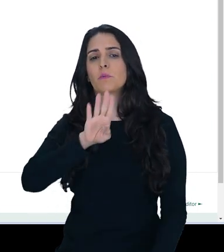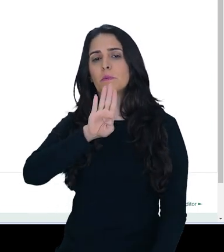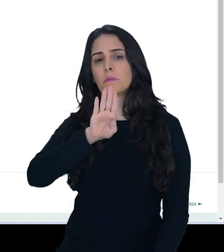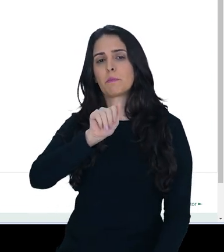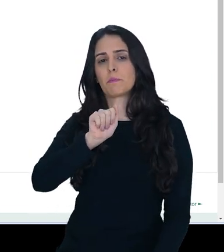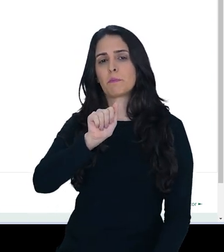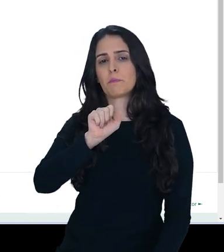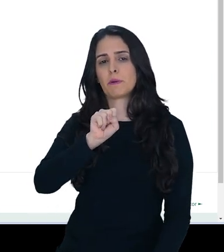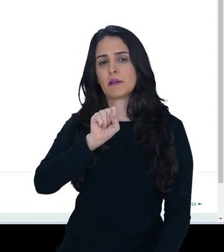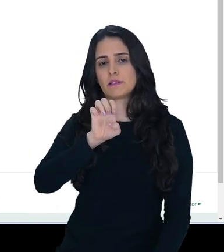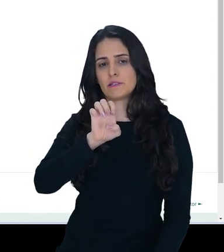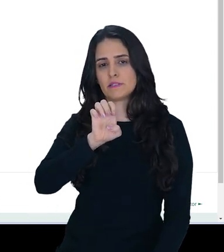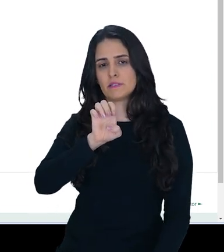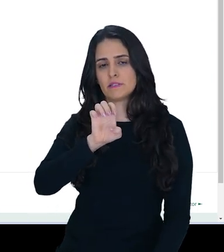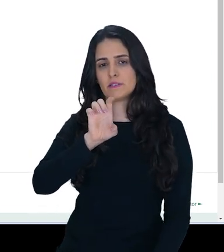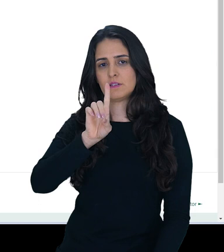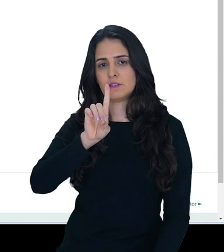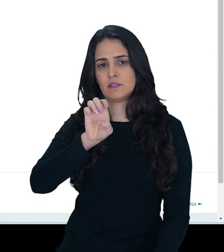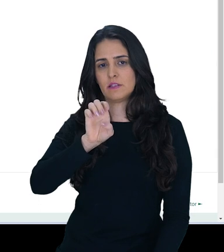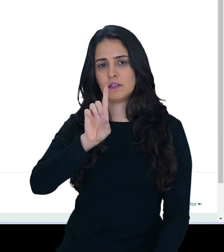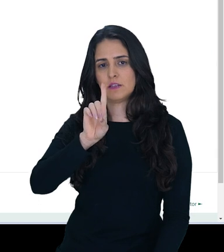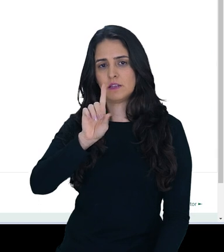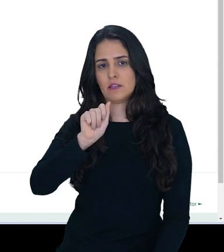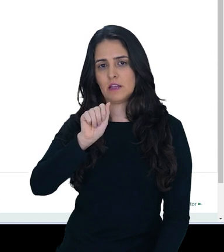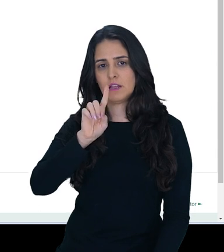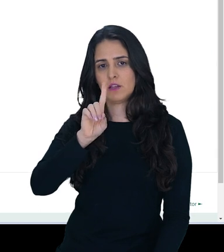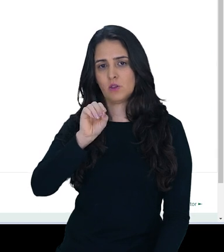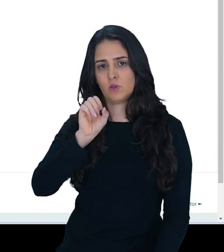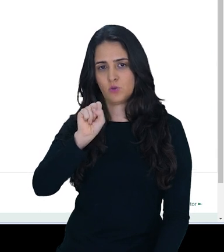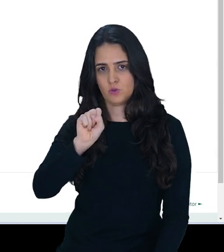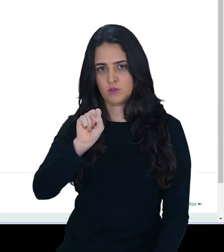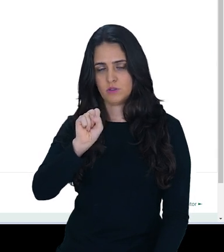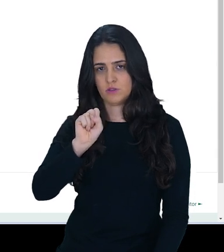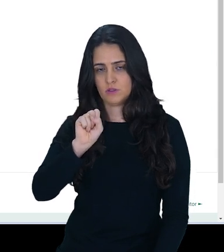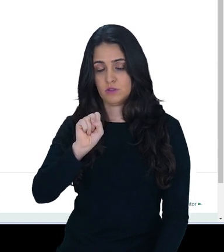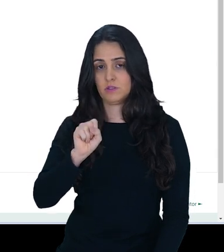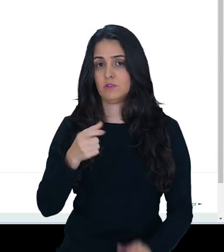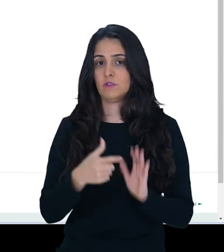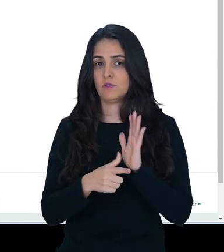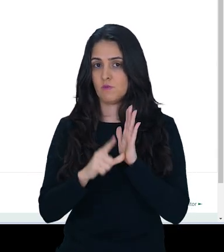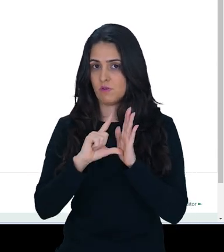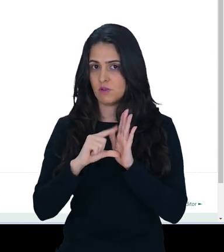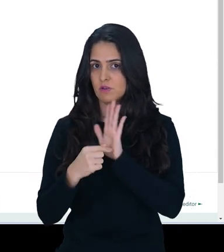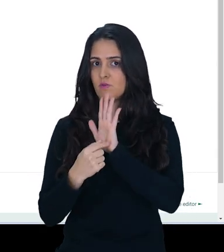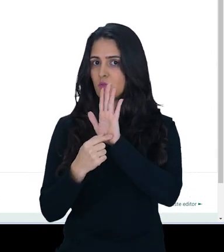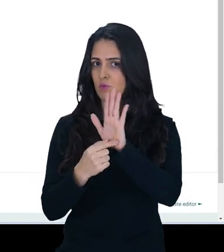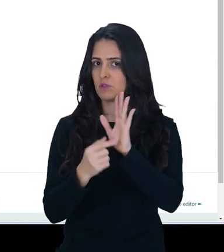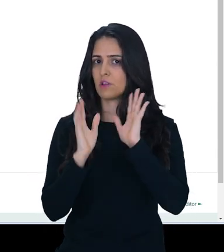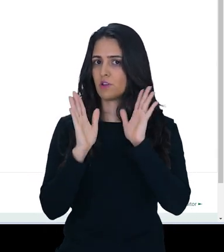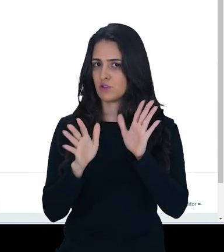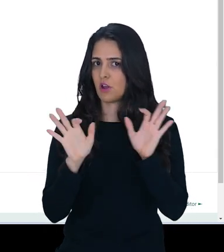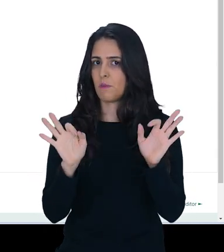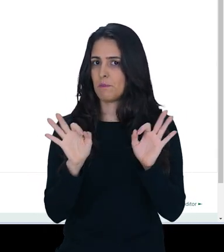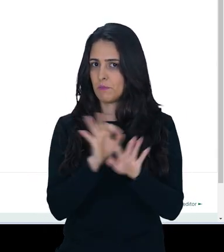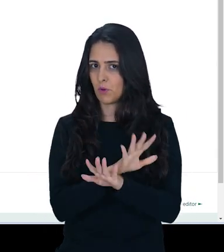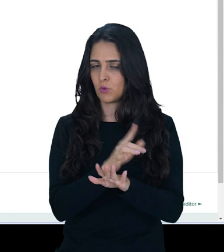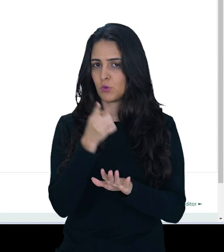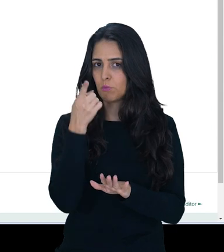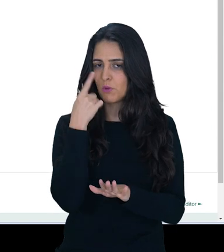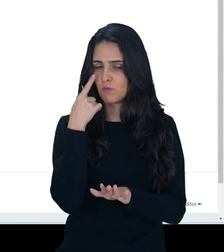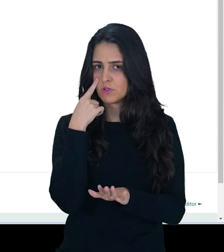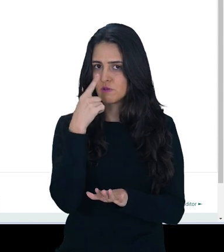E para isso eu vou te mostrar inicialmente uma base de dados já criada com Um item para fazer